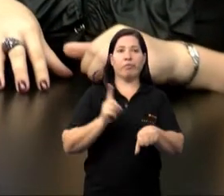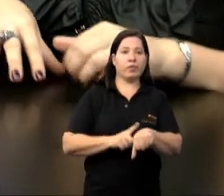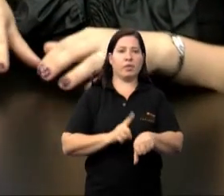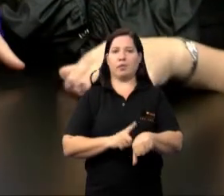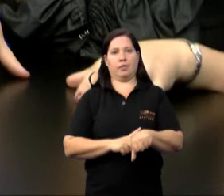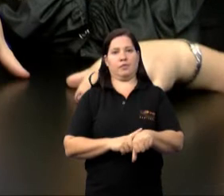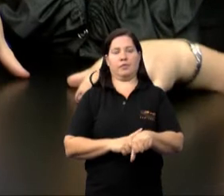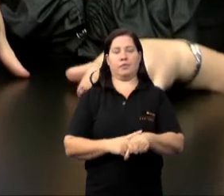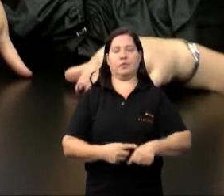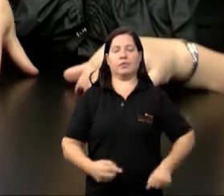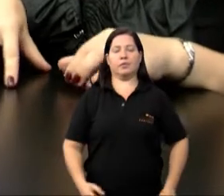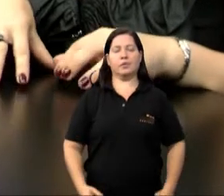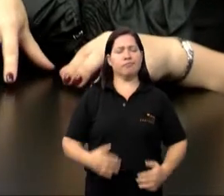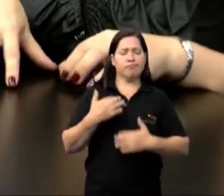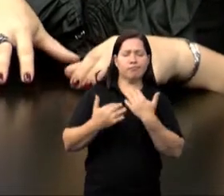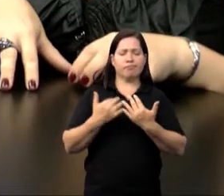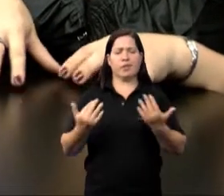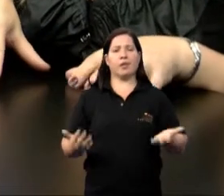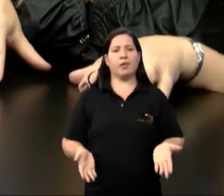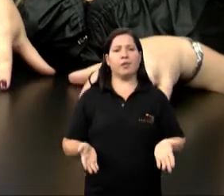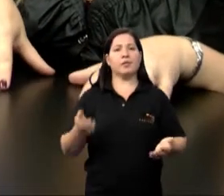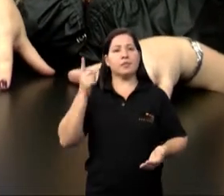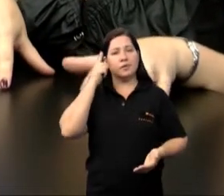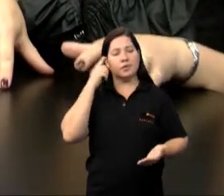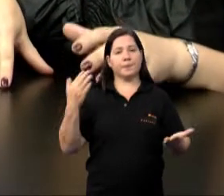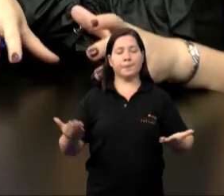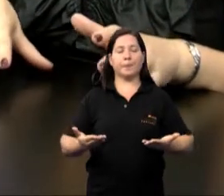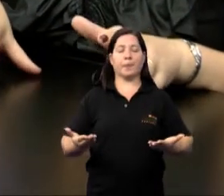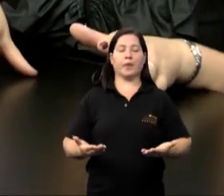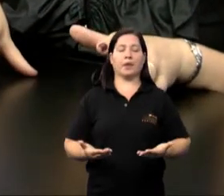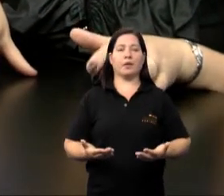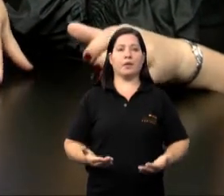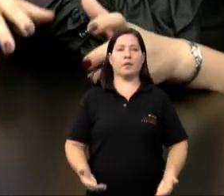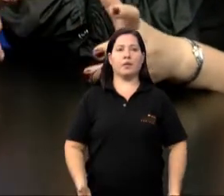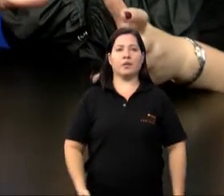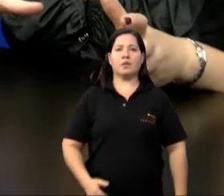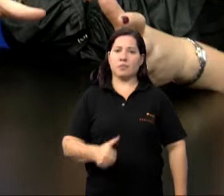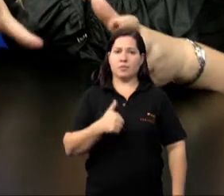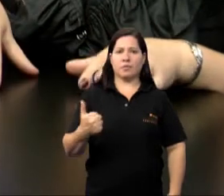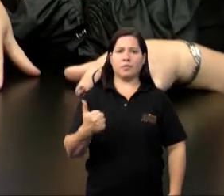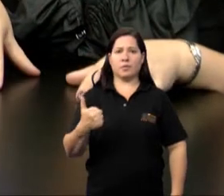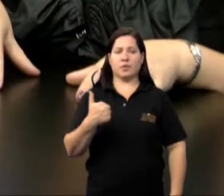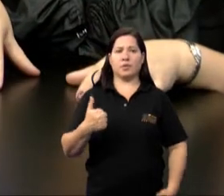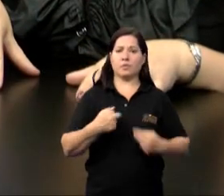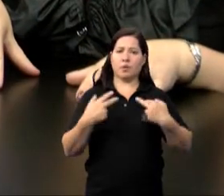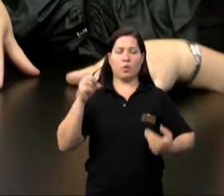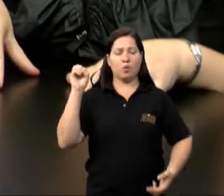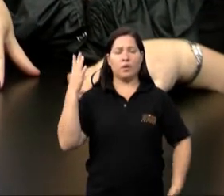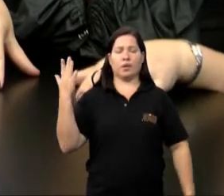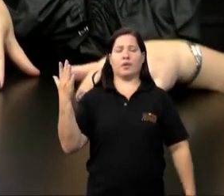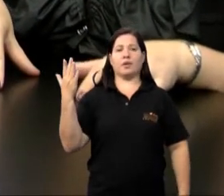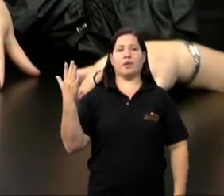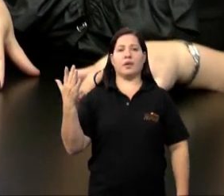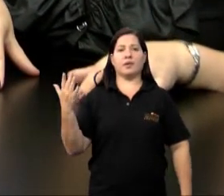Mas, em geral, né, vamos pensar que a primeira atividade que guia o desenvolvimento da criança assim que ela nasce é a